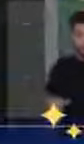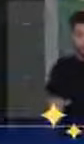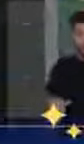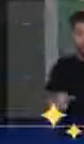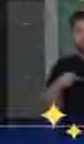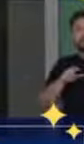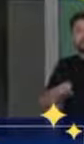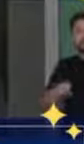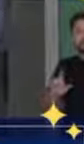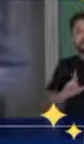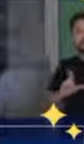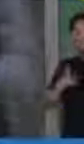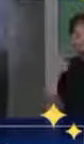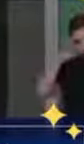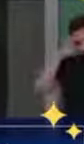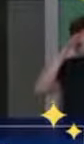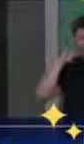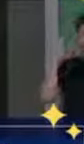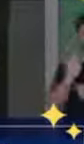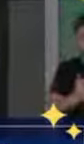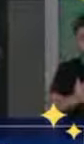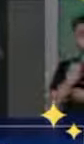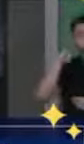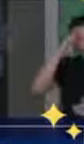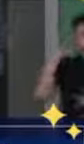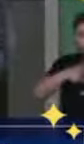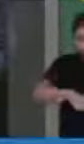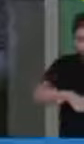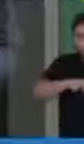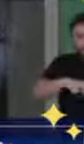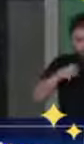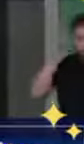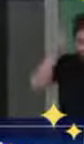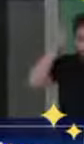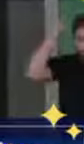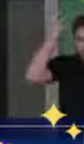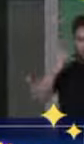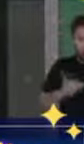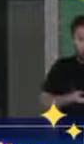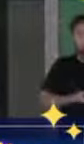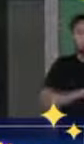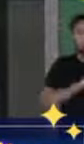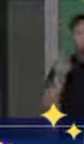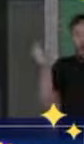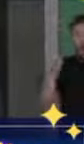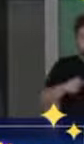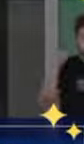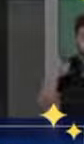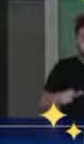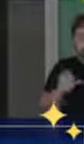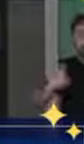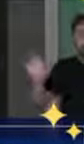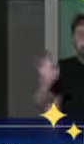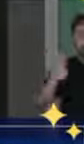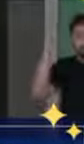Se tivéssemos aqui Bolsonaro indiciado, Bolsonaro preso por conta de Marielle Franco, ia até todos esses hipócritas aqui da esquerda